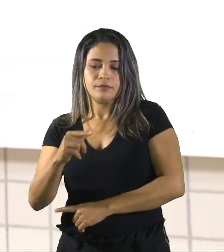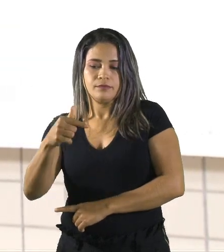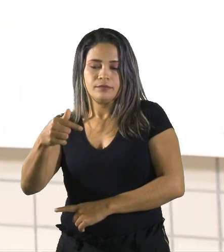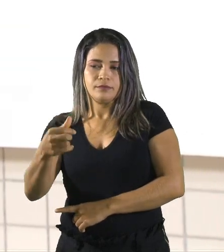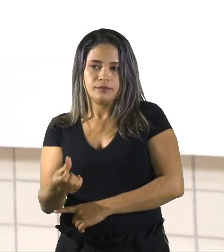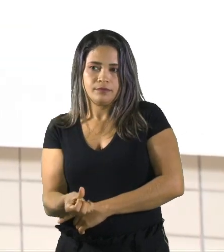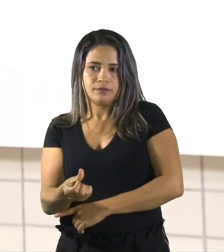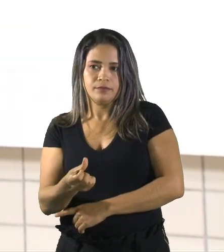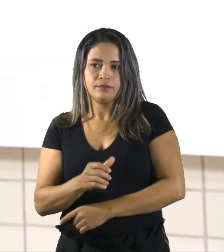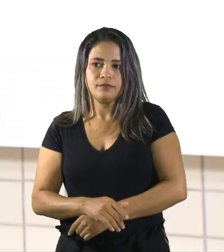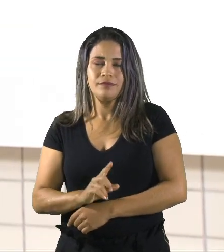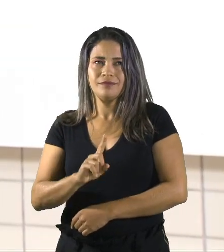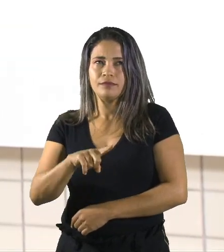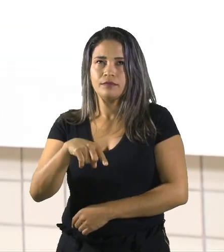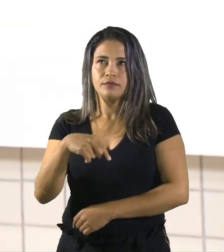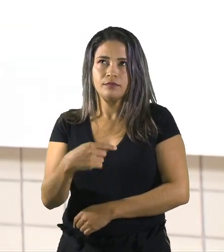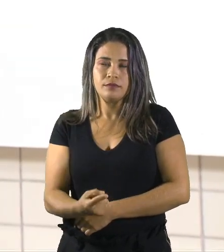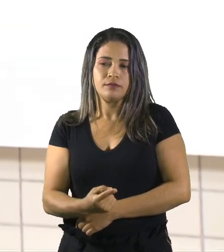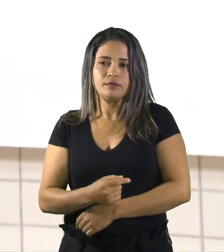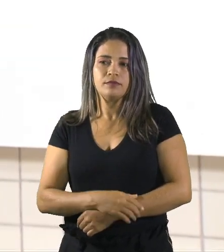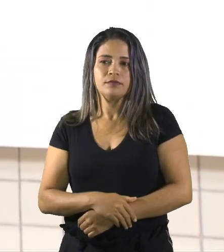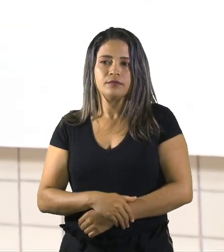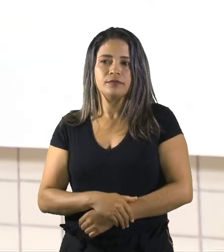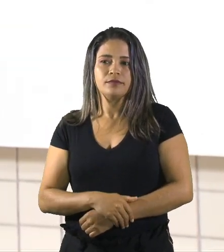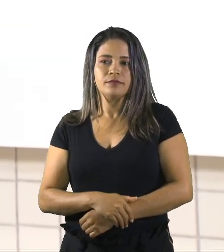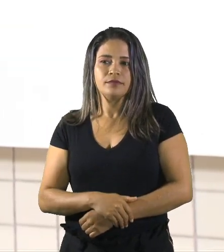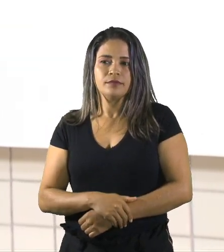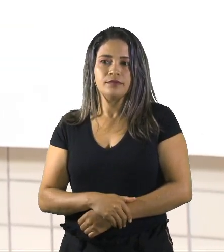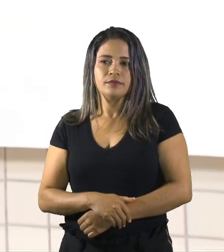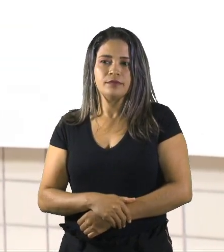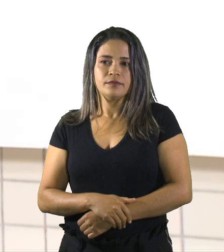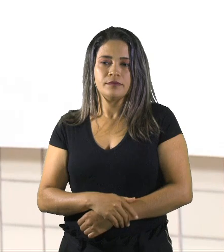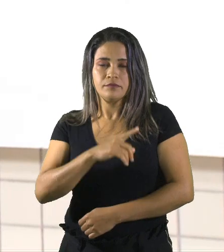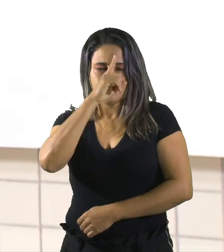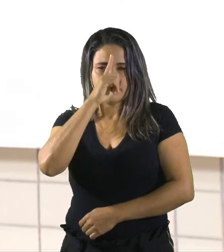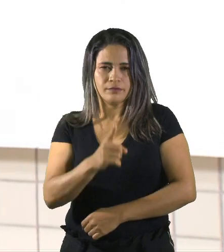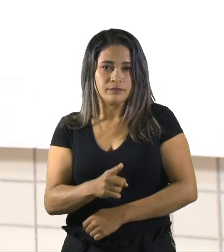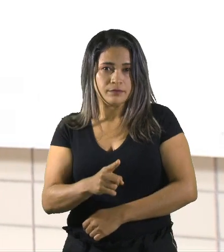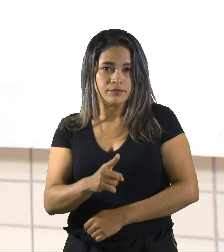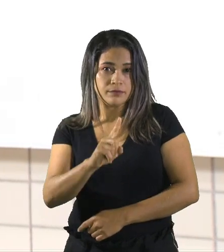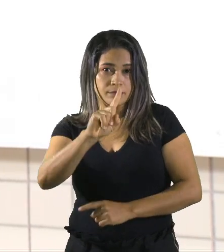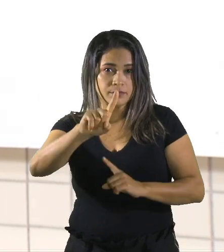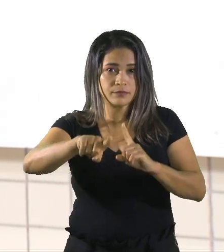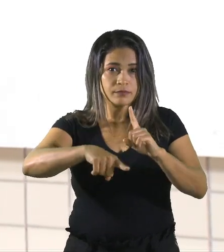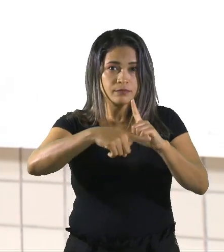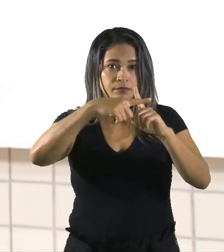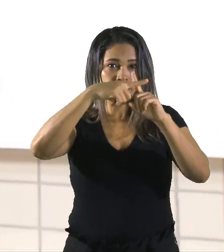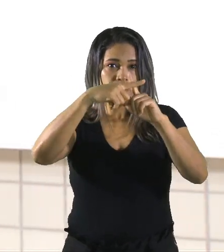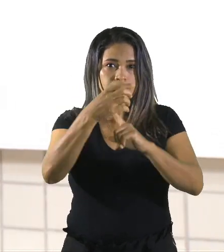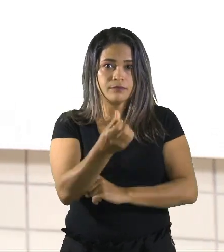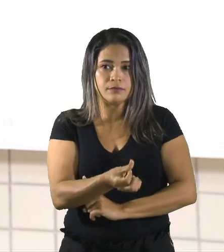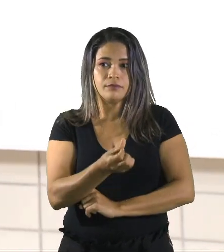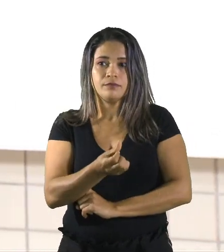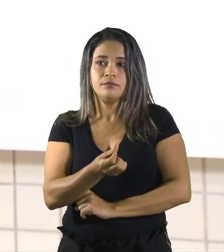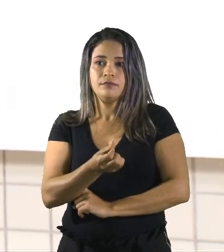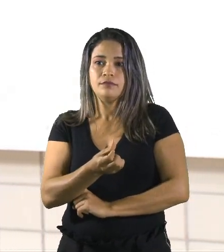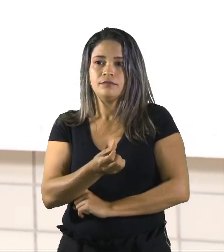76. Depois, qual é o comando? Adiciona 6 unidades.